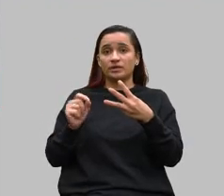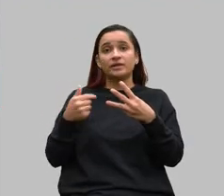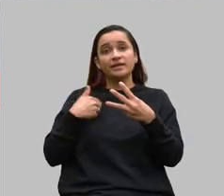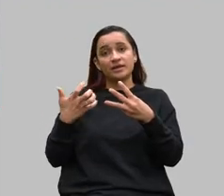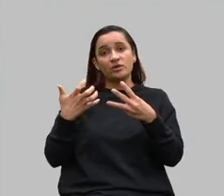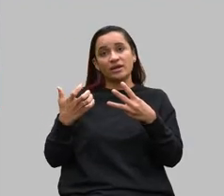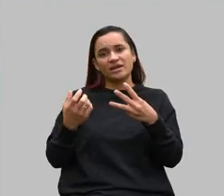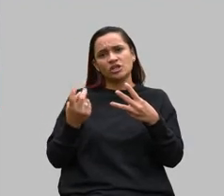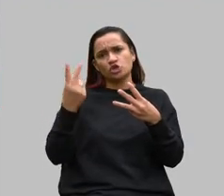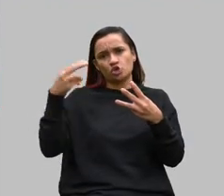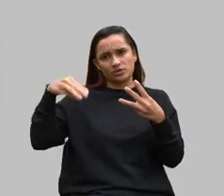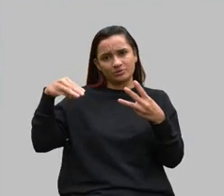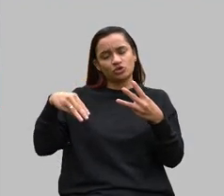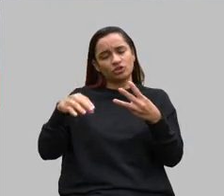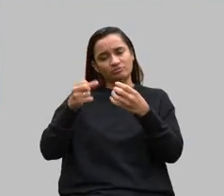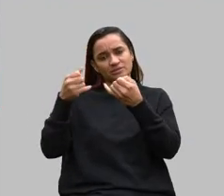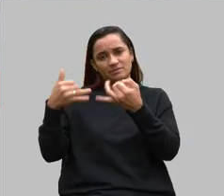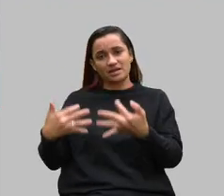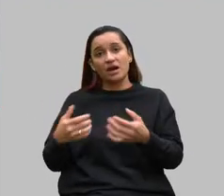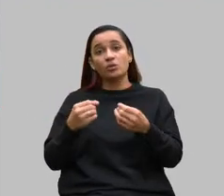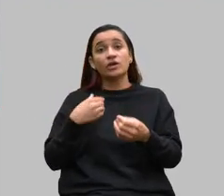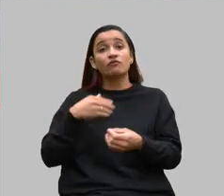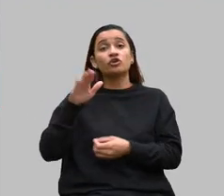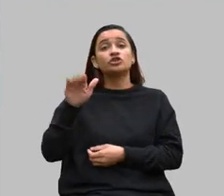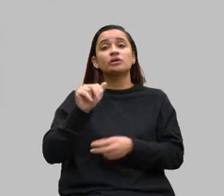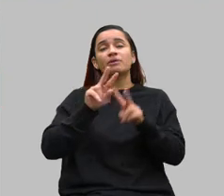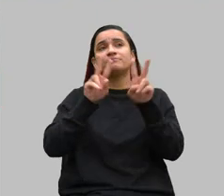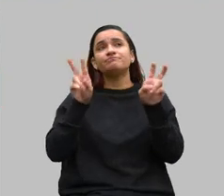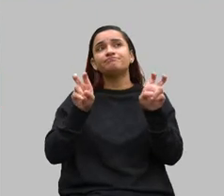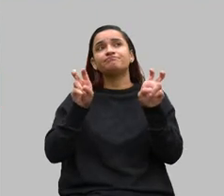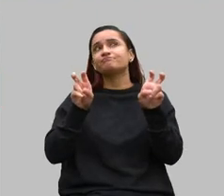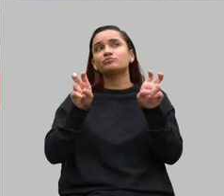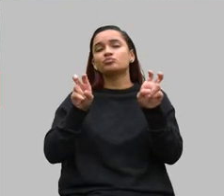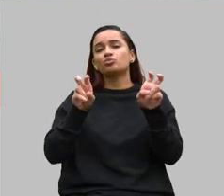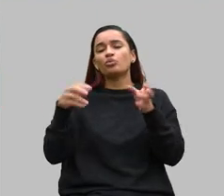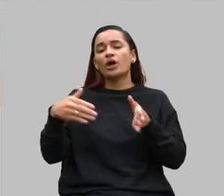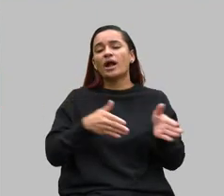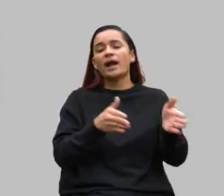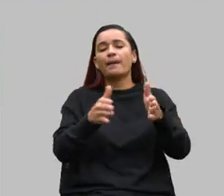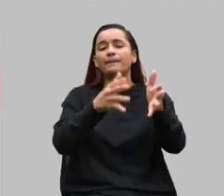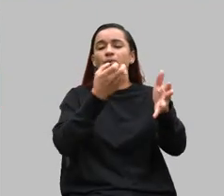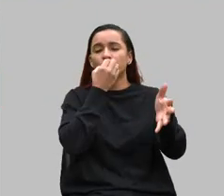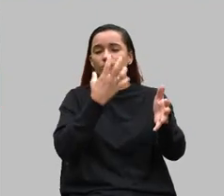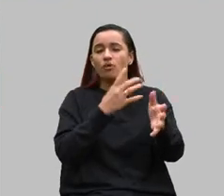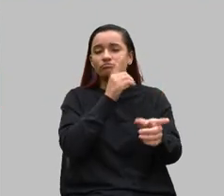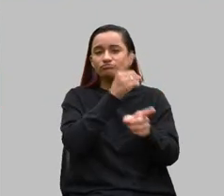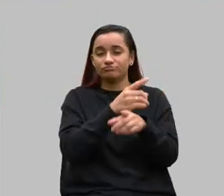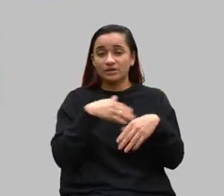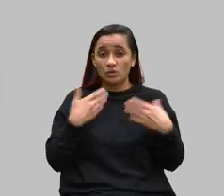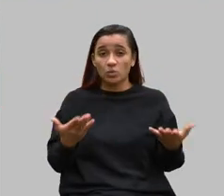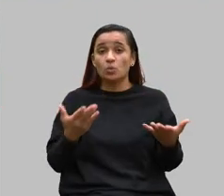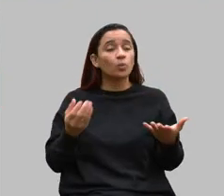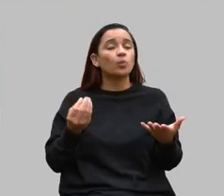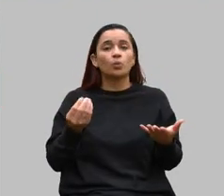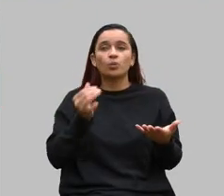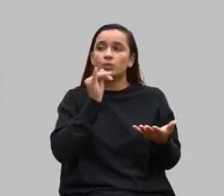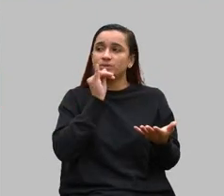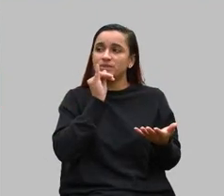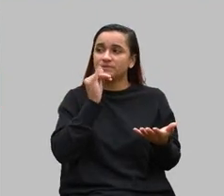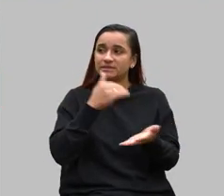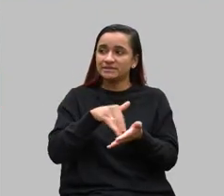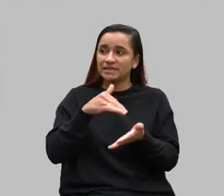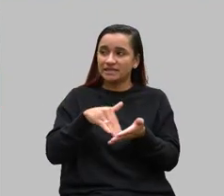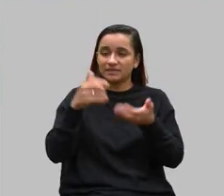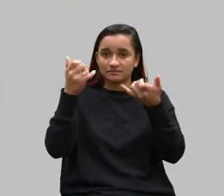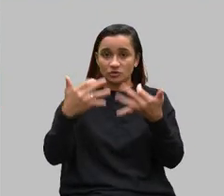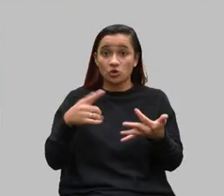dois minutinhos nele que eu vou chamar aqui de né caminho da prosperidade né o o secretário Leonardo falou muito bem aqui que a gente precisa